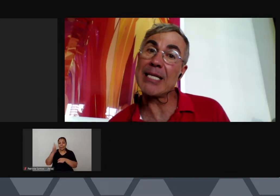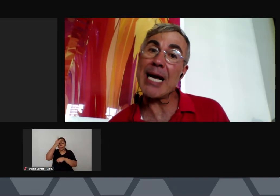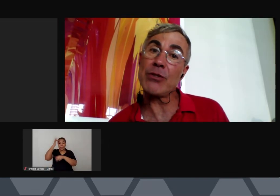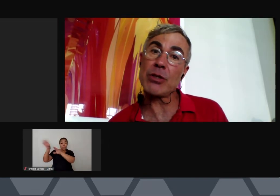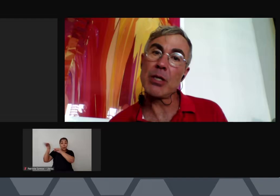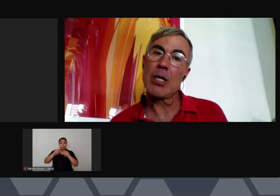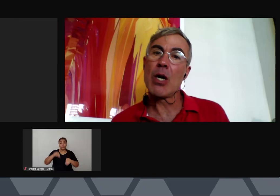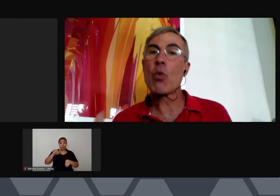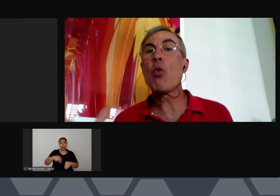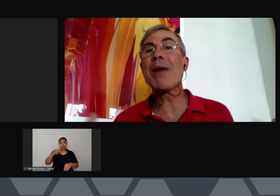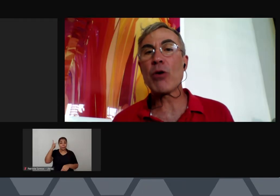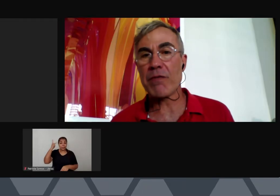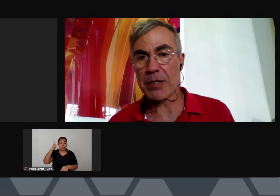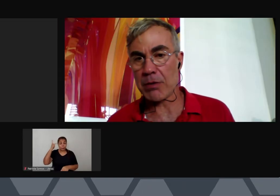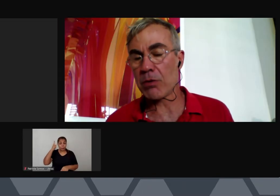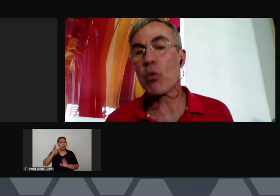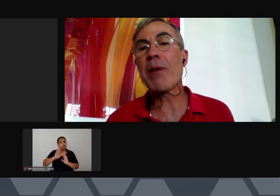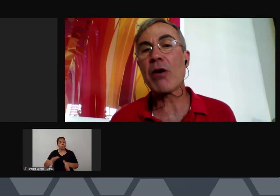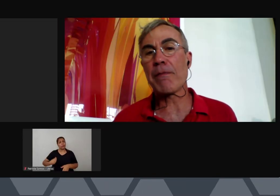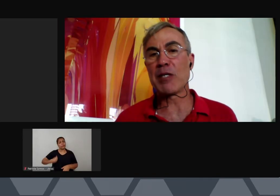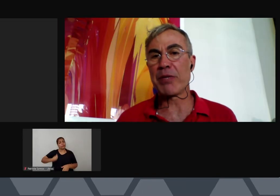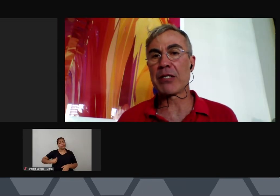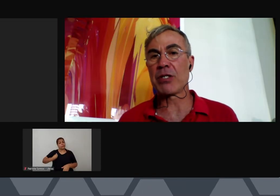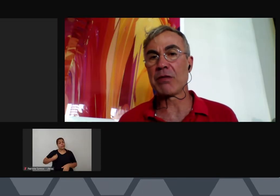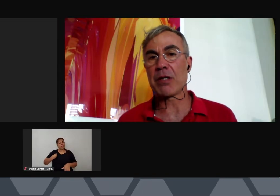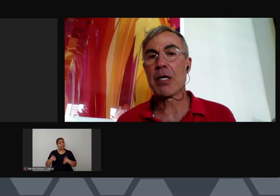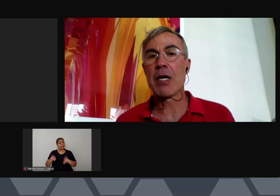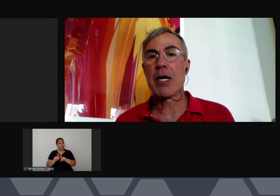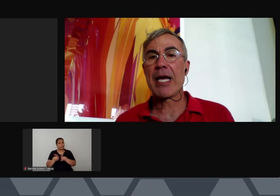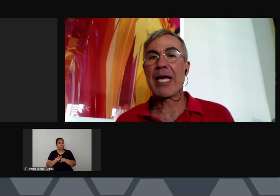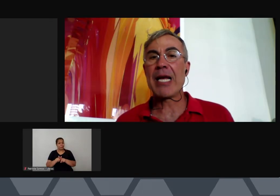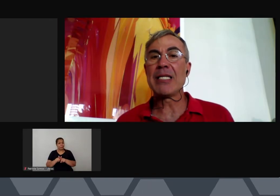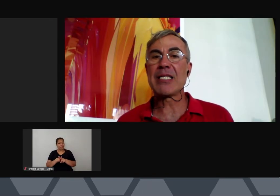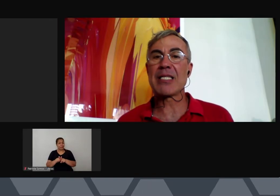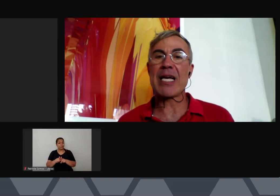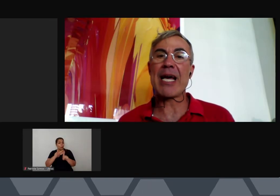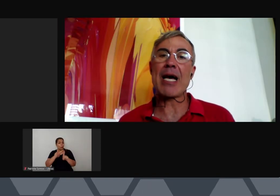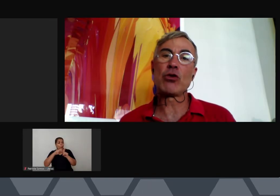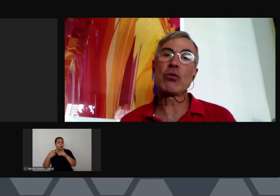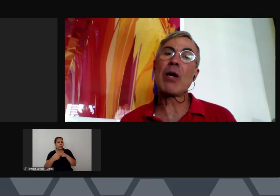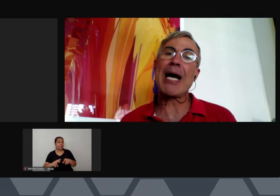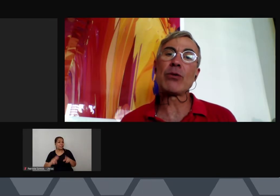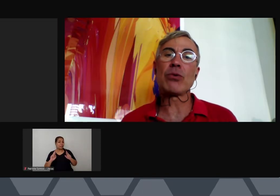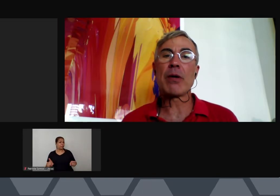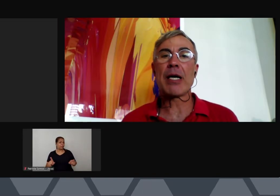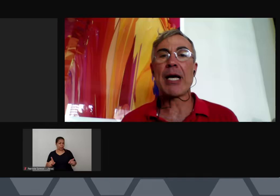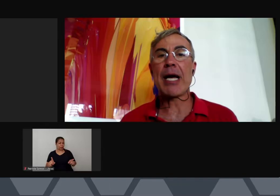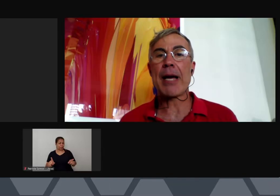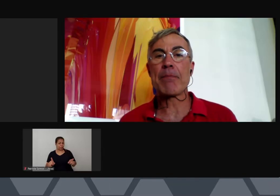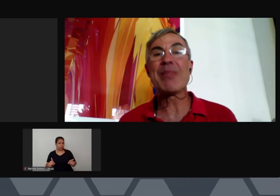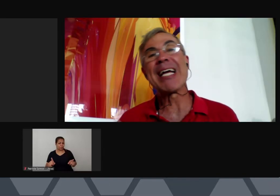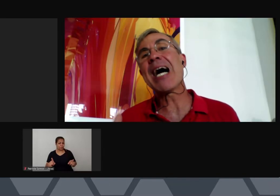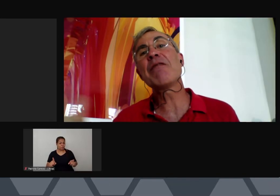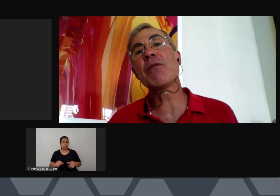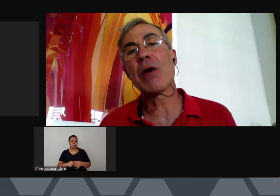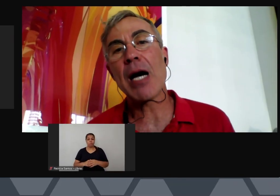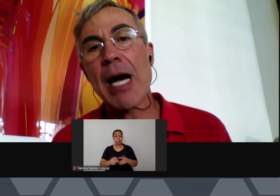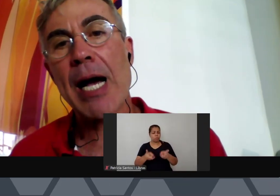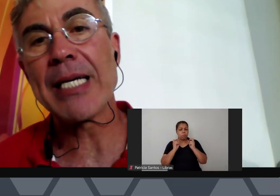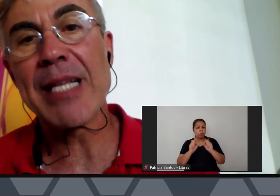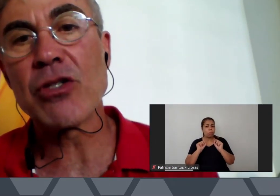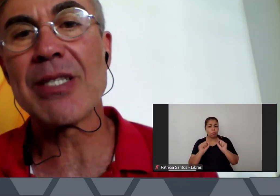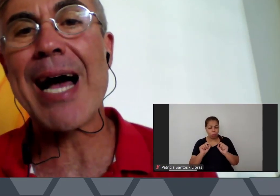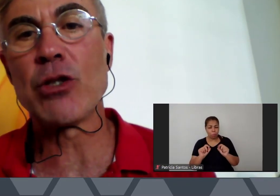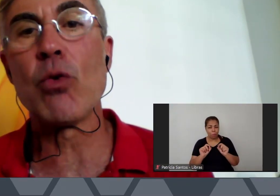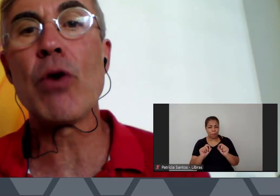viam a realidade com uma nova perspectiva eles de um lado negavam